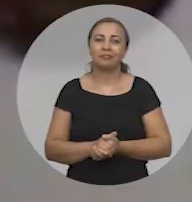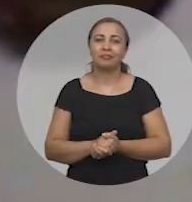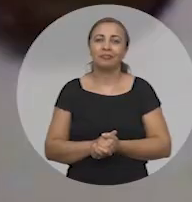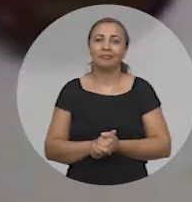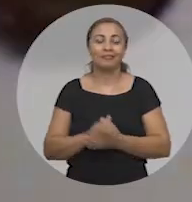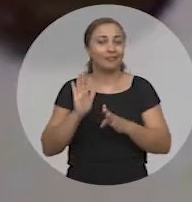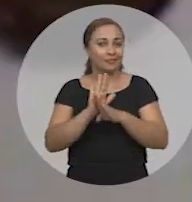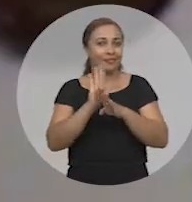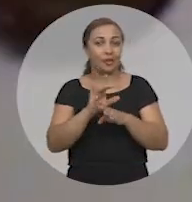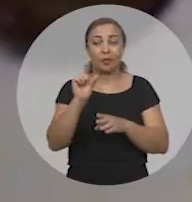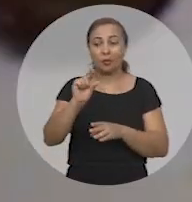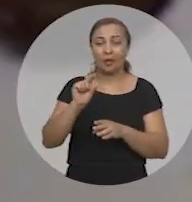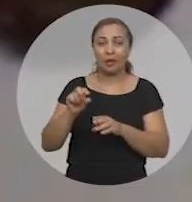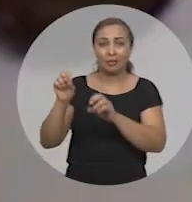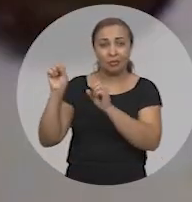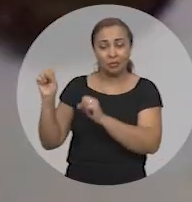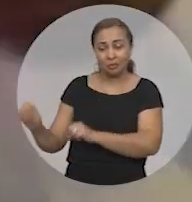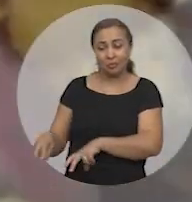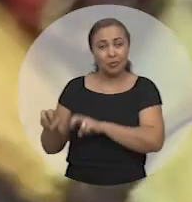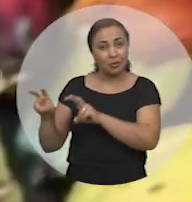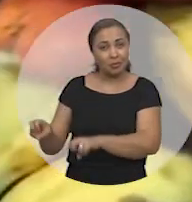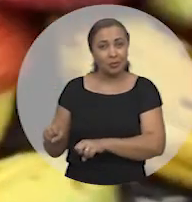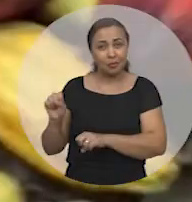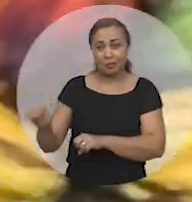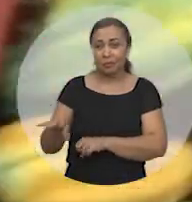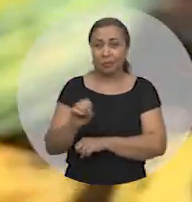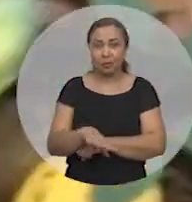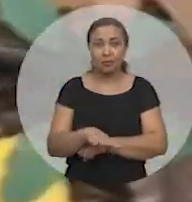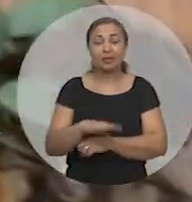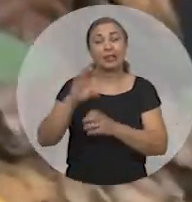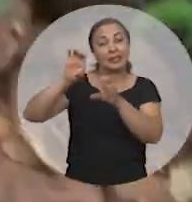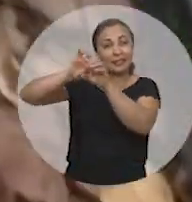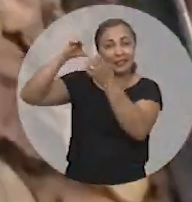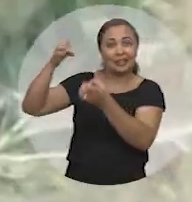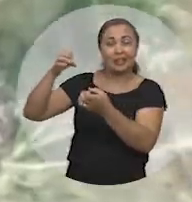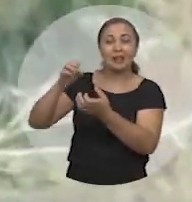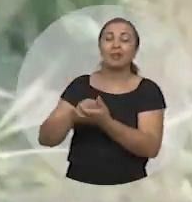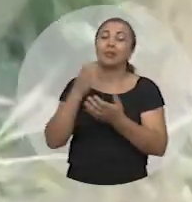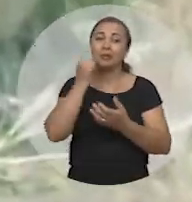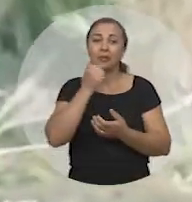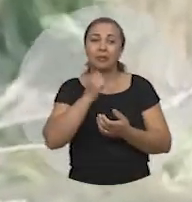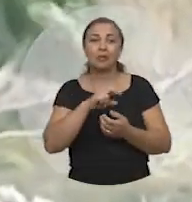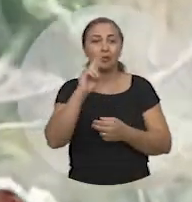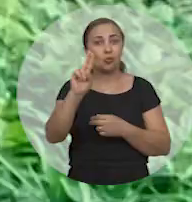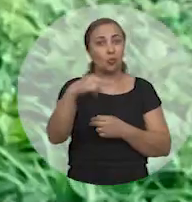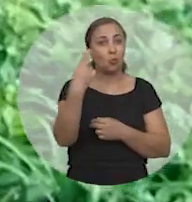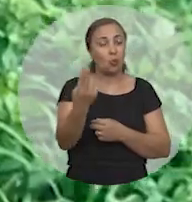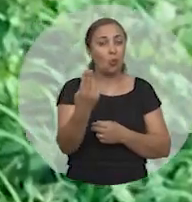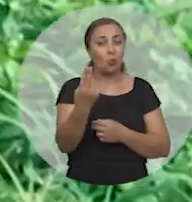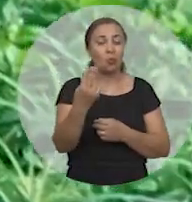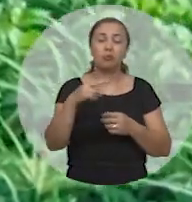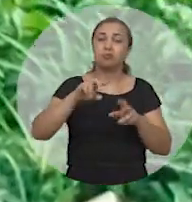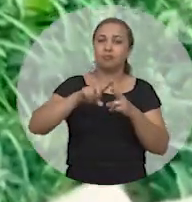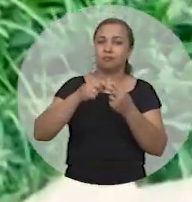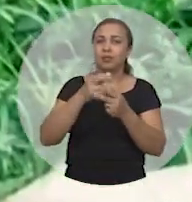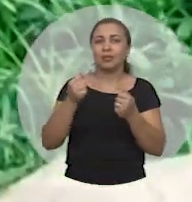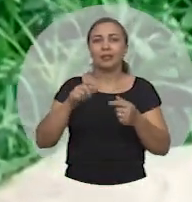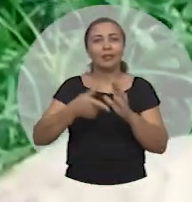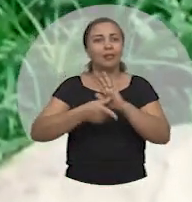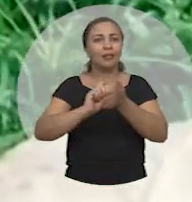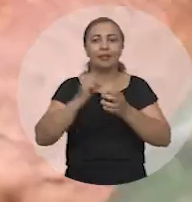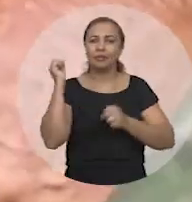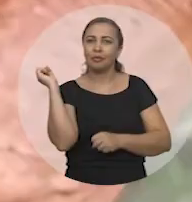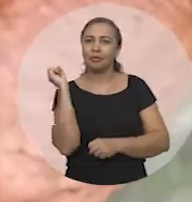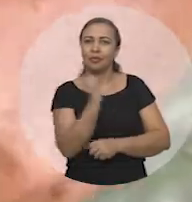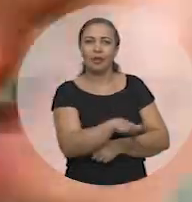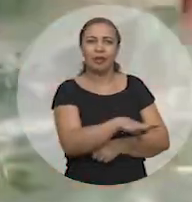chocolates. Auxiliar os pequenos produtores de cacau no aproveitamento de um subproduto, né, do cacau,